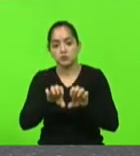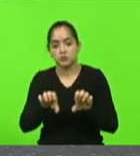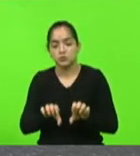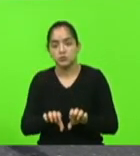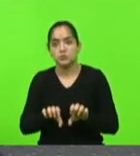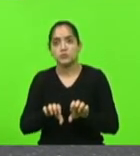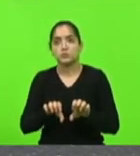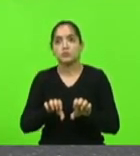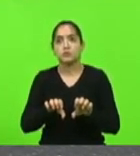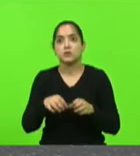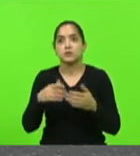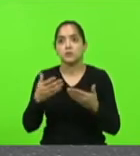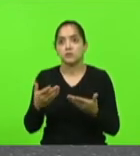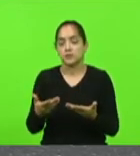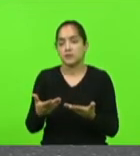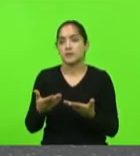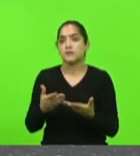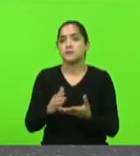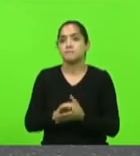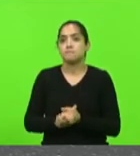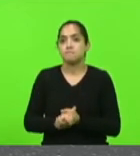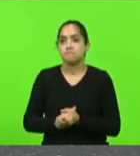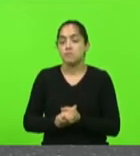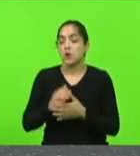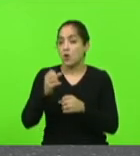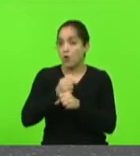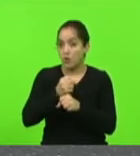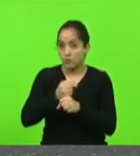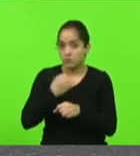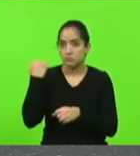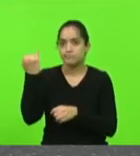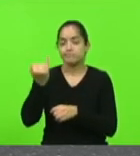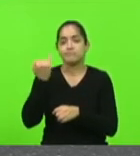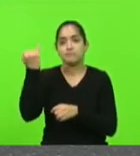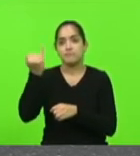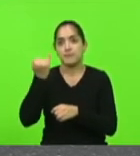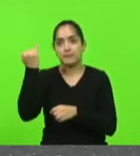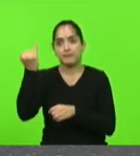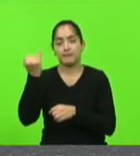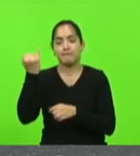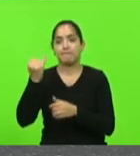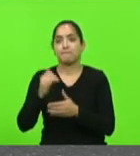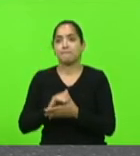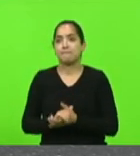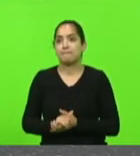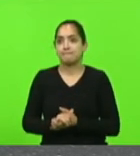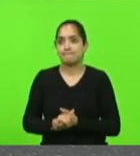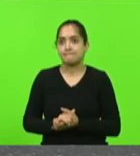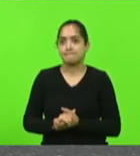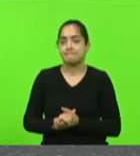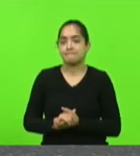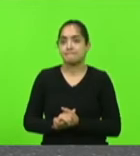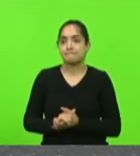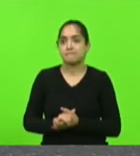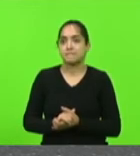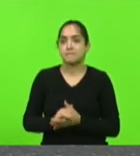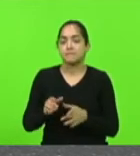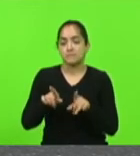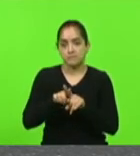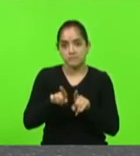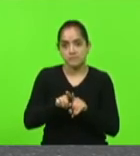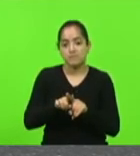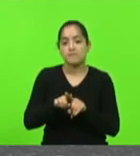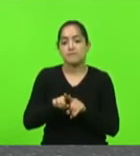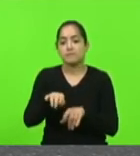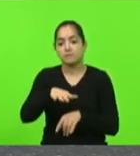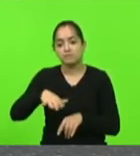principalmente de infraestrutura, obras importantes, obras de características também locais